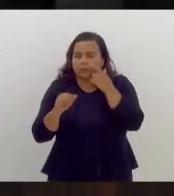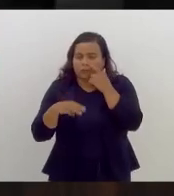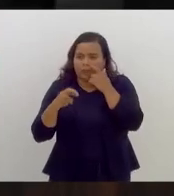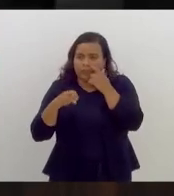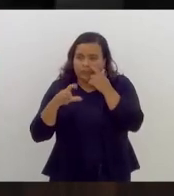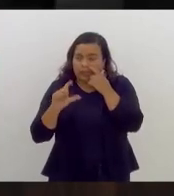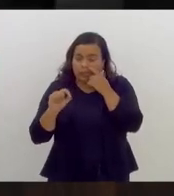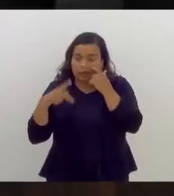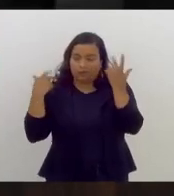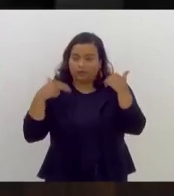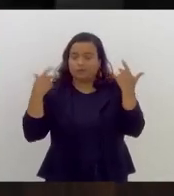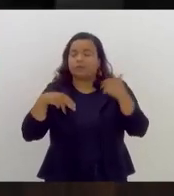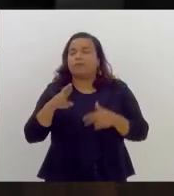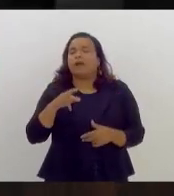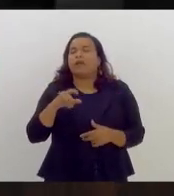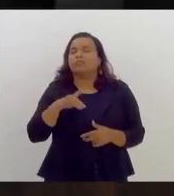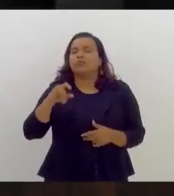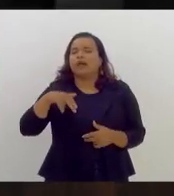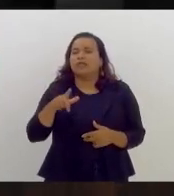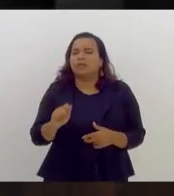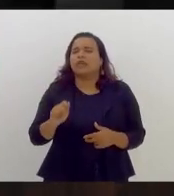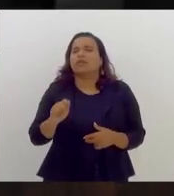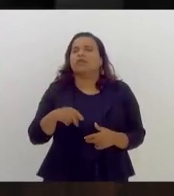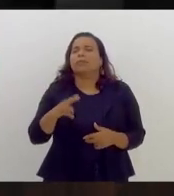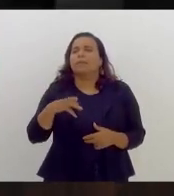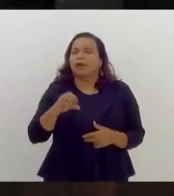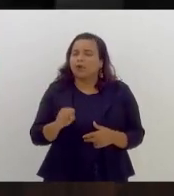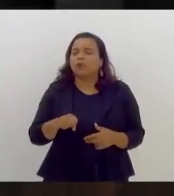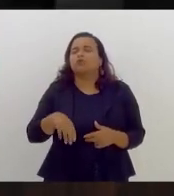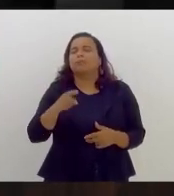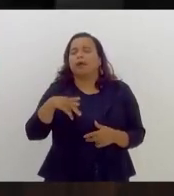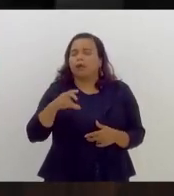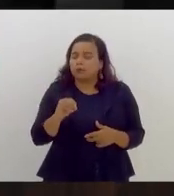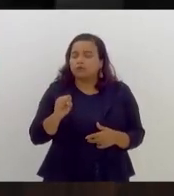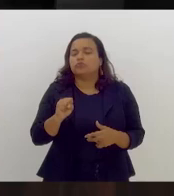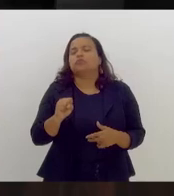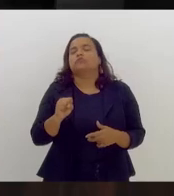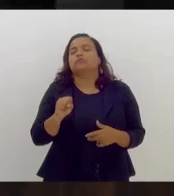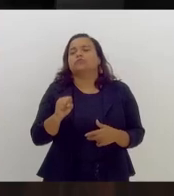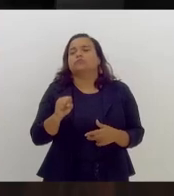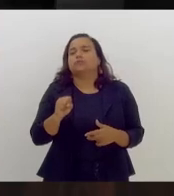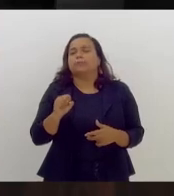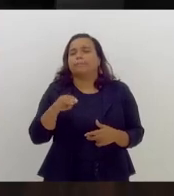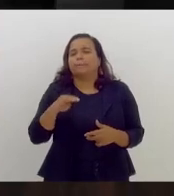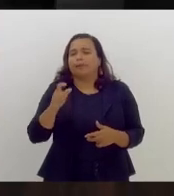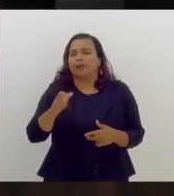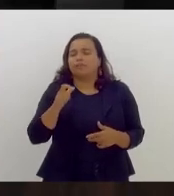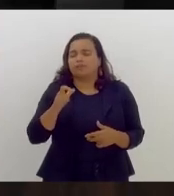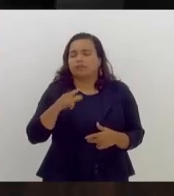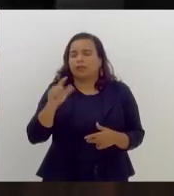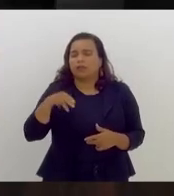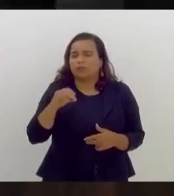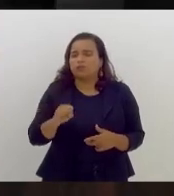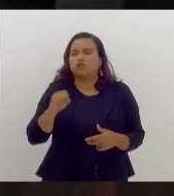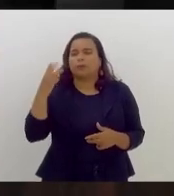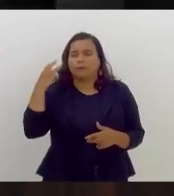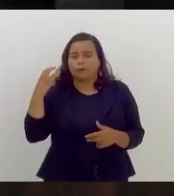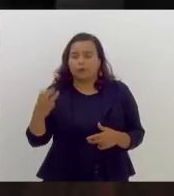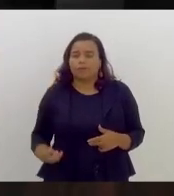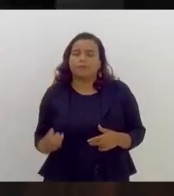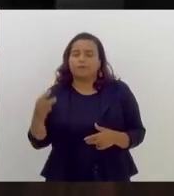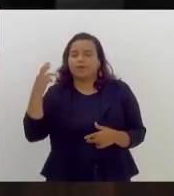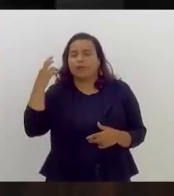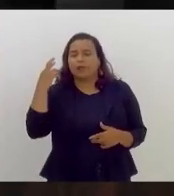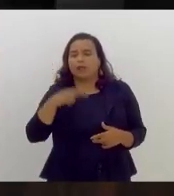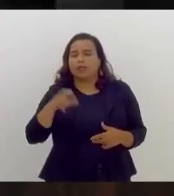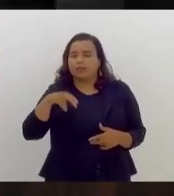Marcelo Cabeleireiro, Márcio Canela, Márcio Roberto, Marcos Abraão, Marcos Miller, Max Lemos, Mônica Francisco,